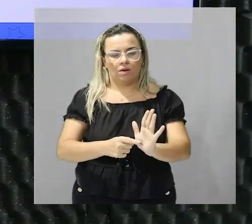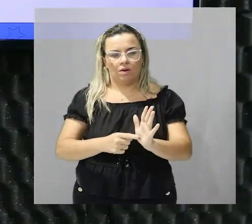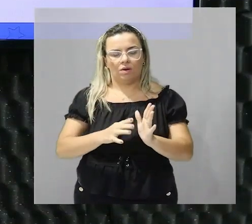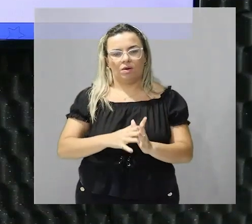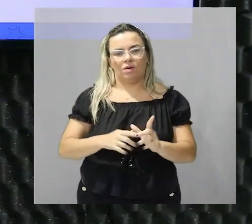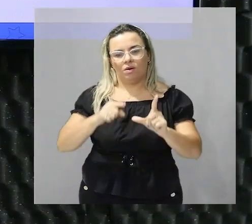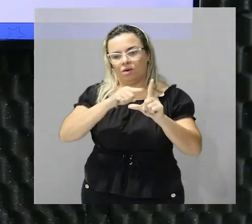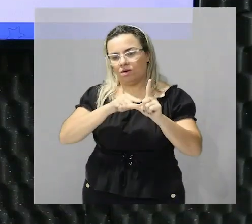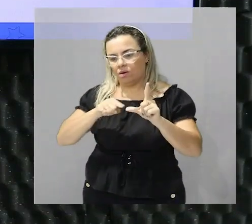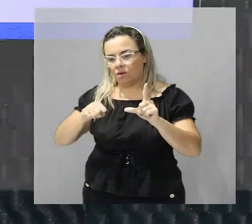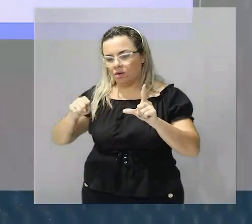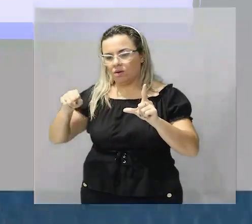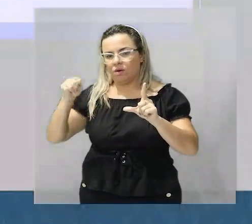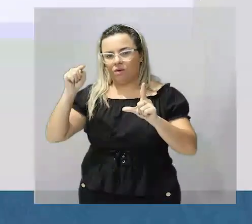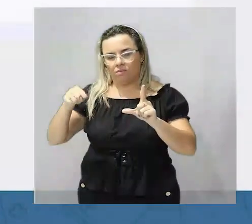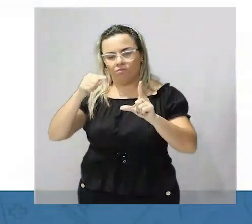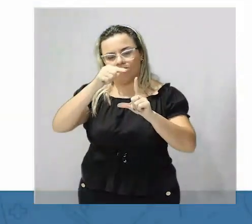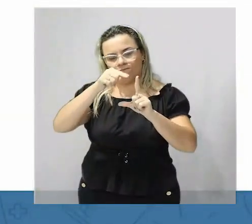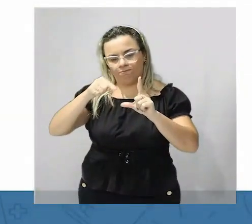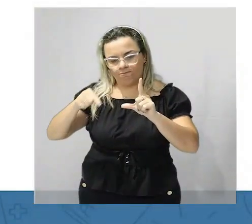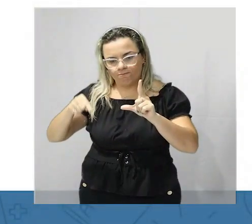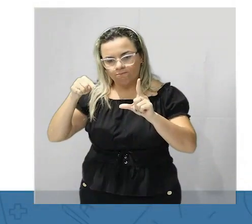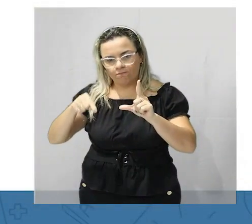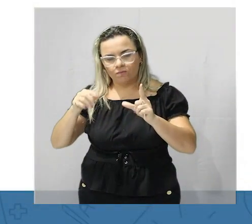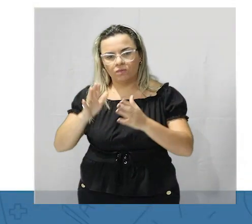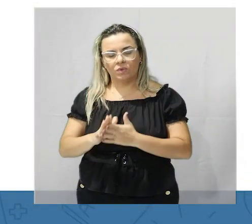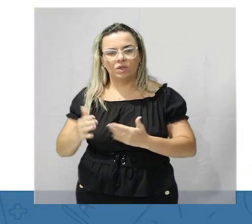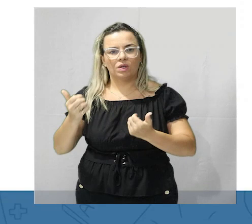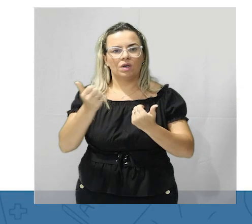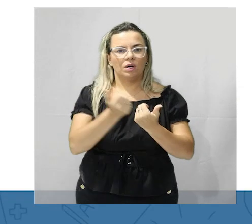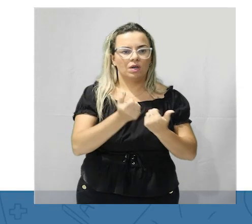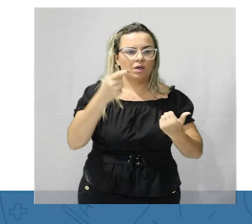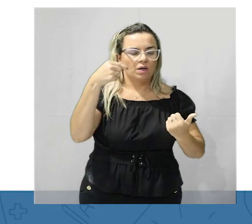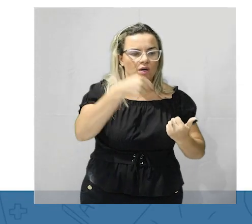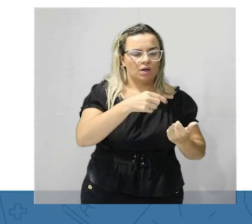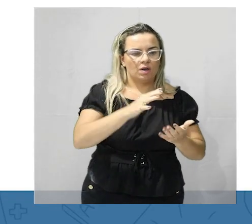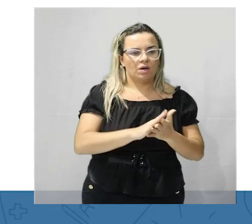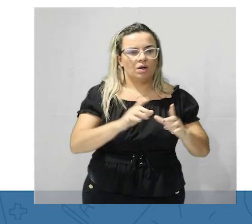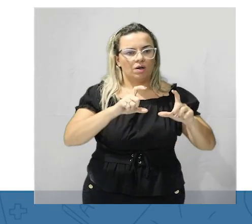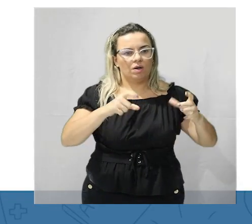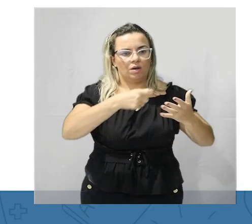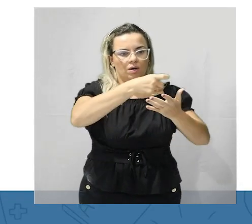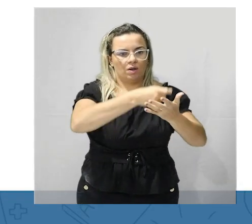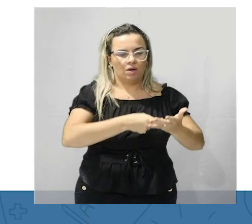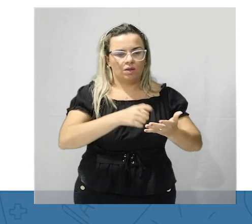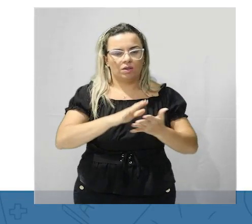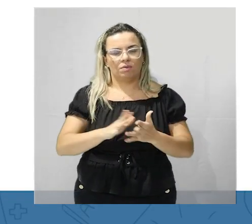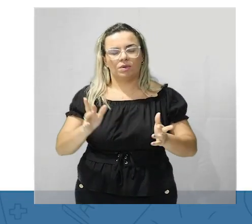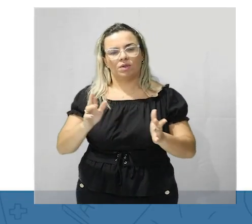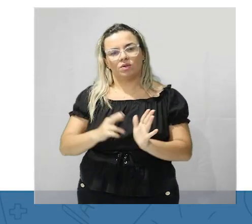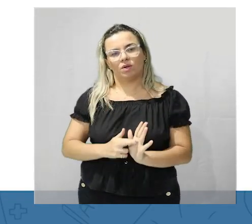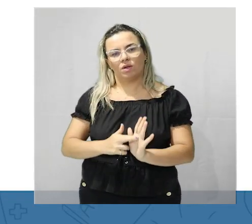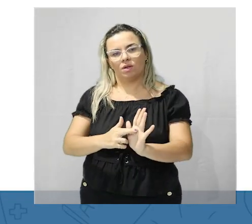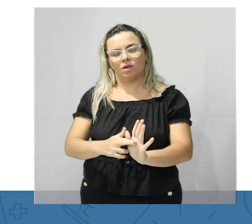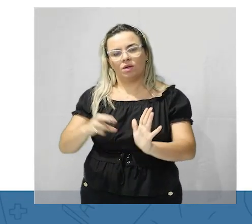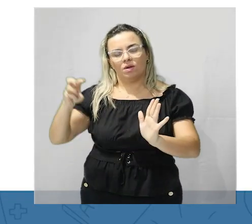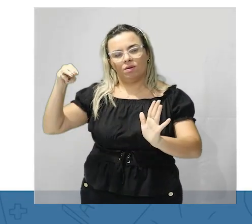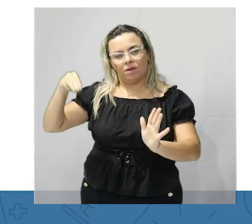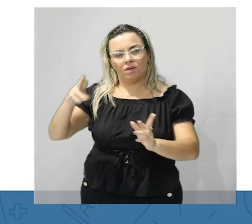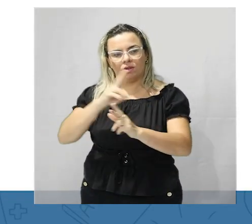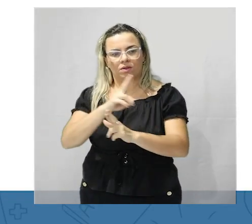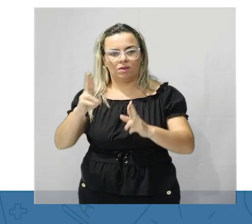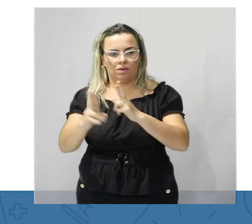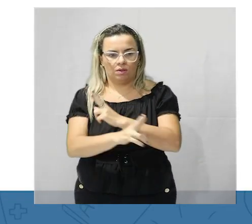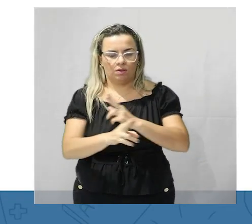gráfico, que é suporte da questão e a sua representação matemática correspondente, tá? Então, você,